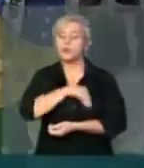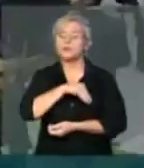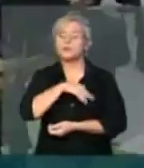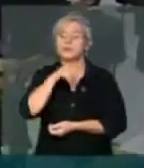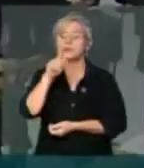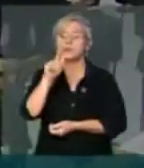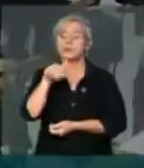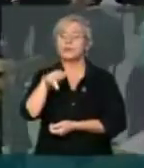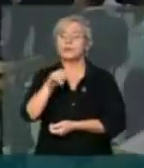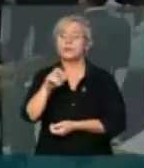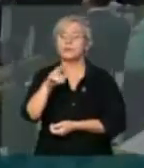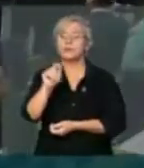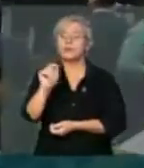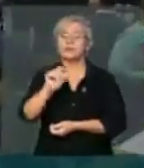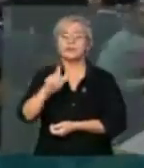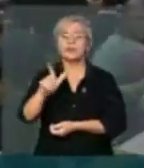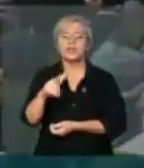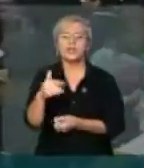Quanto é?